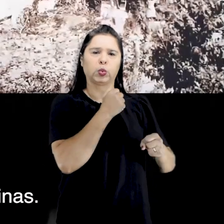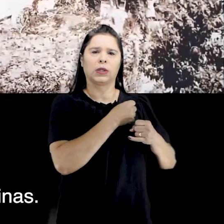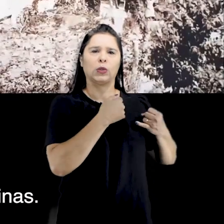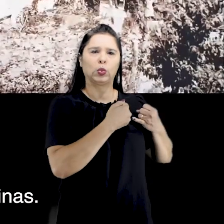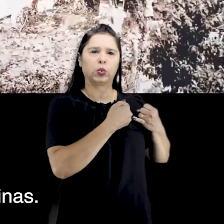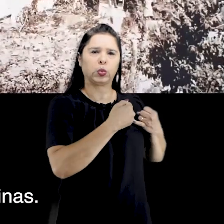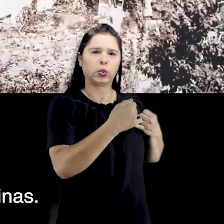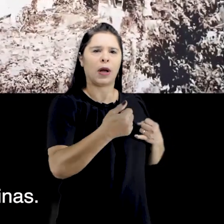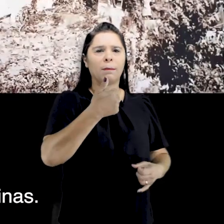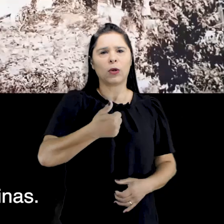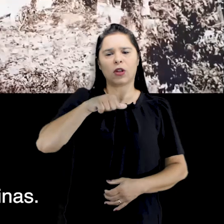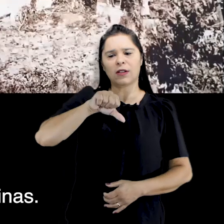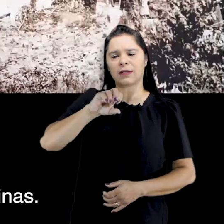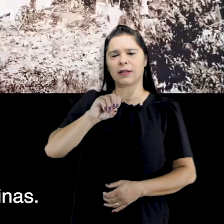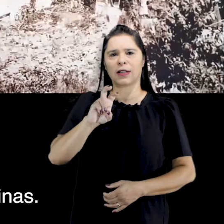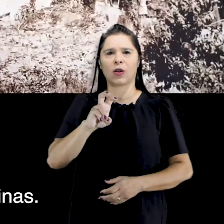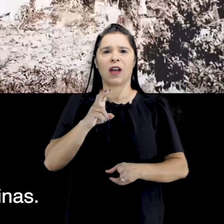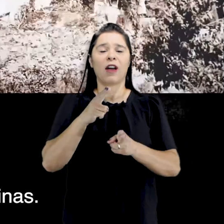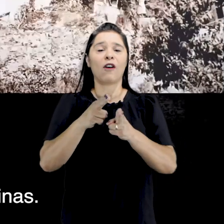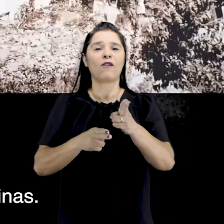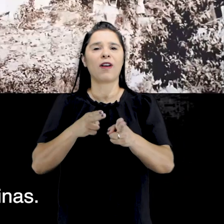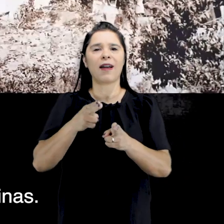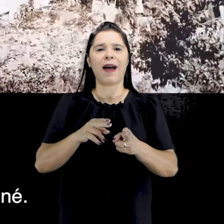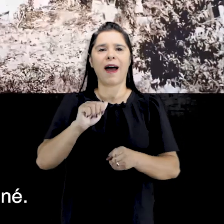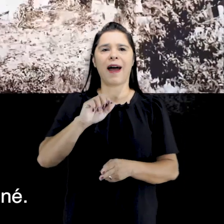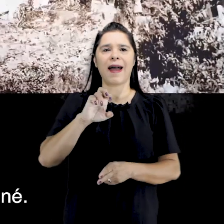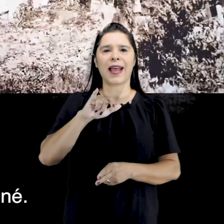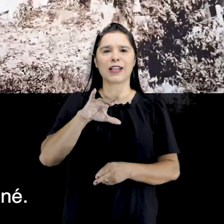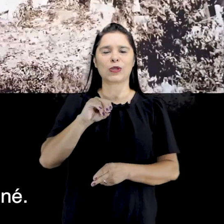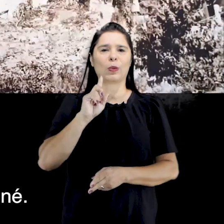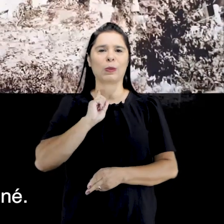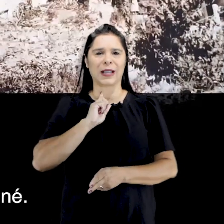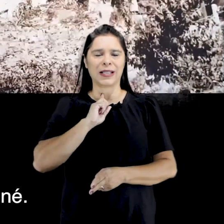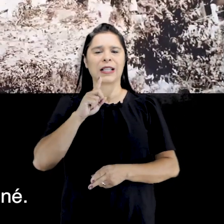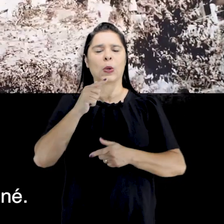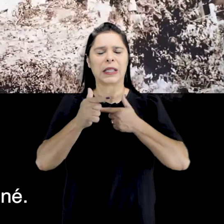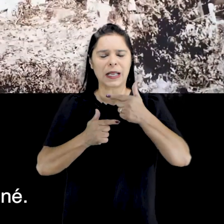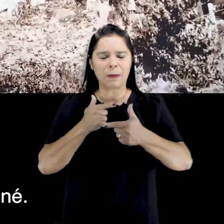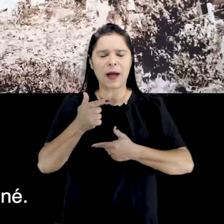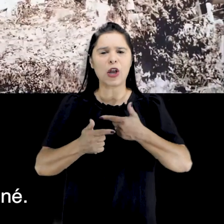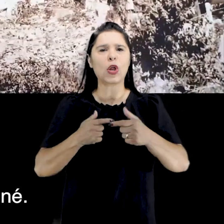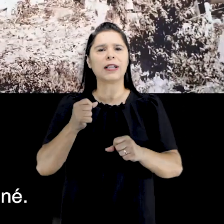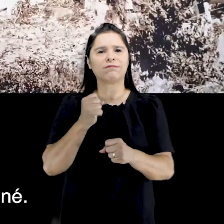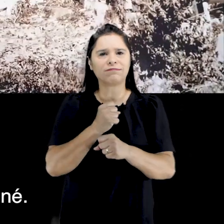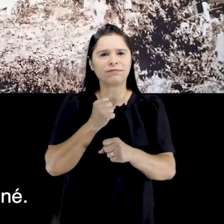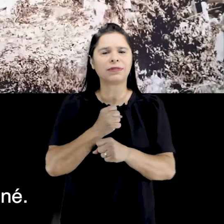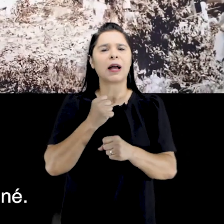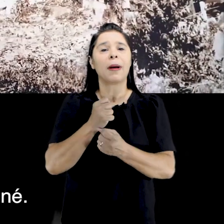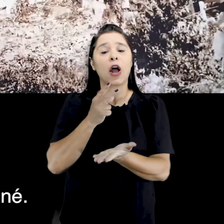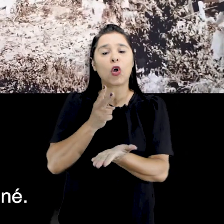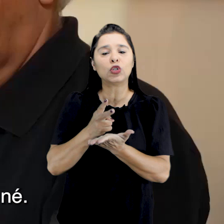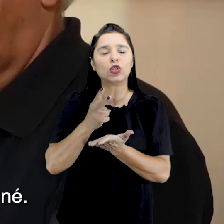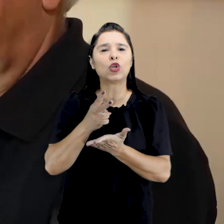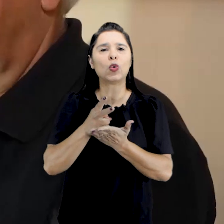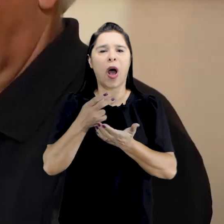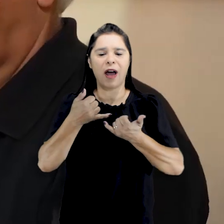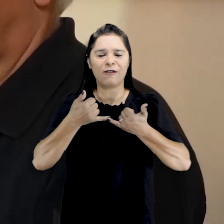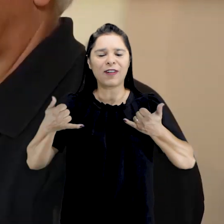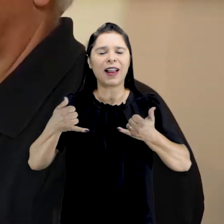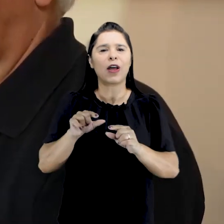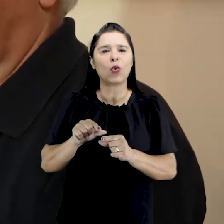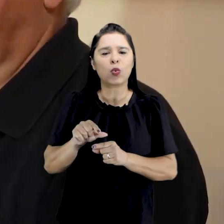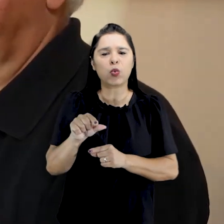em 1905, chamava Estrada de Ferro Oeste de Minas. E depois ele também trabalhou nesse processo para continuidade, né? Aí